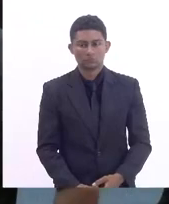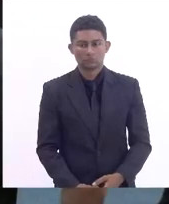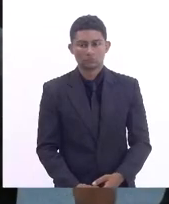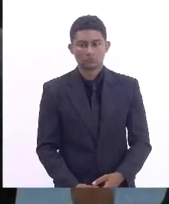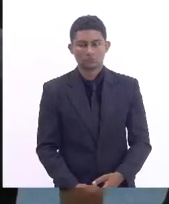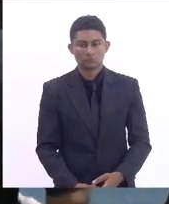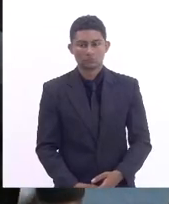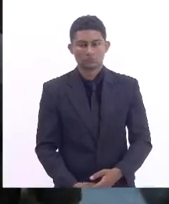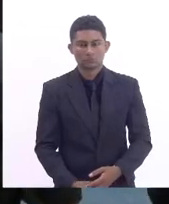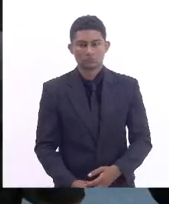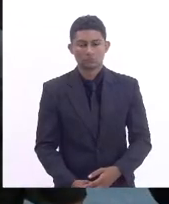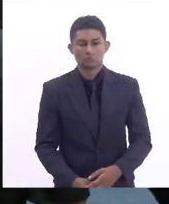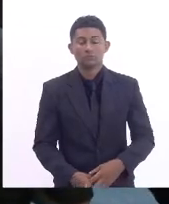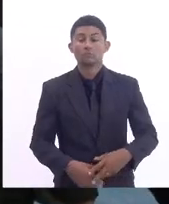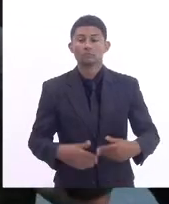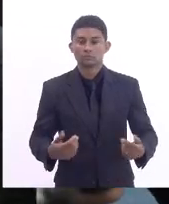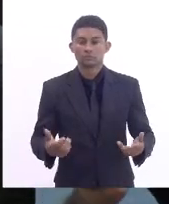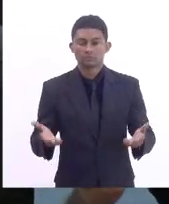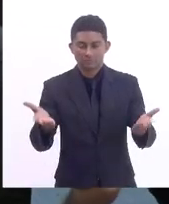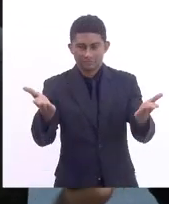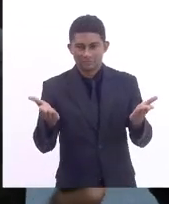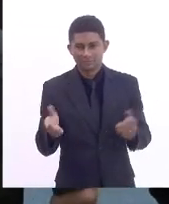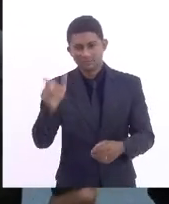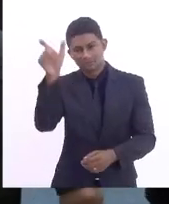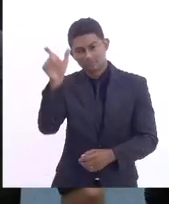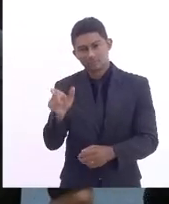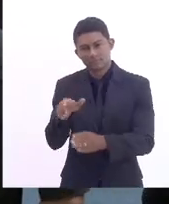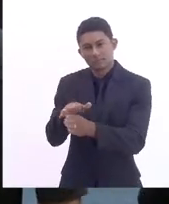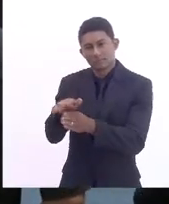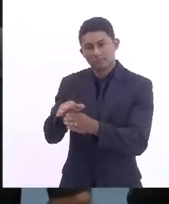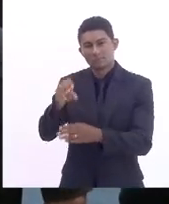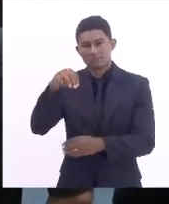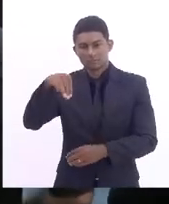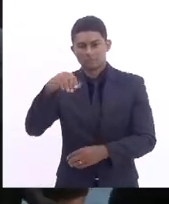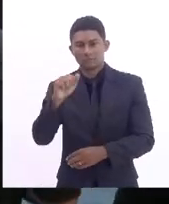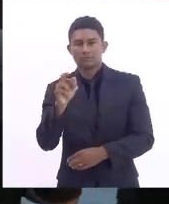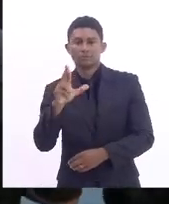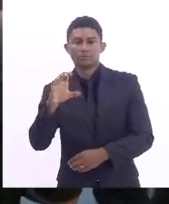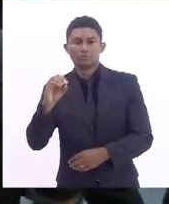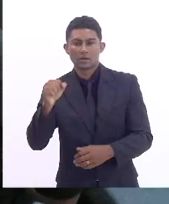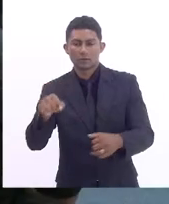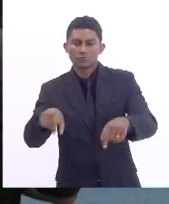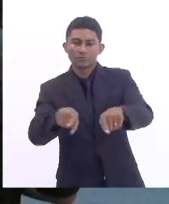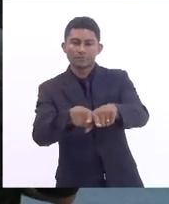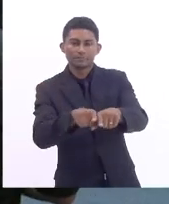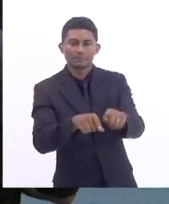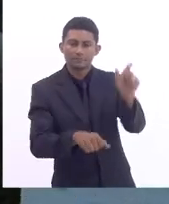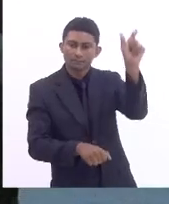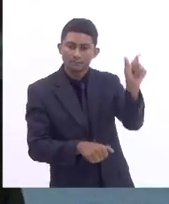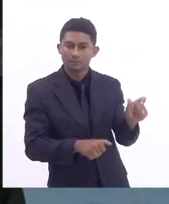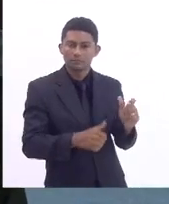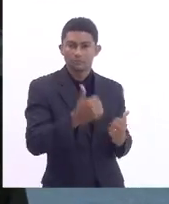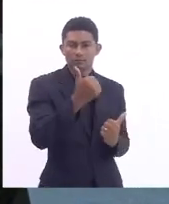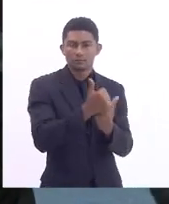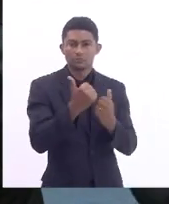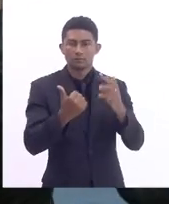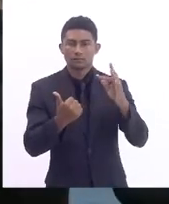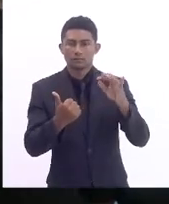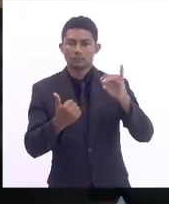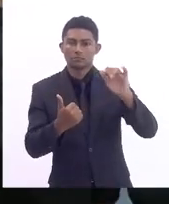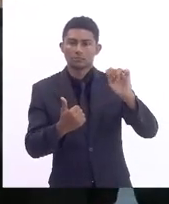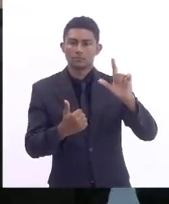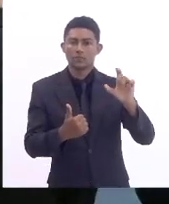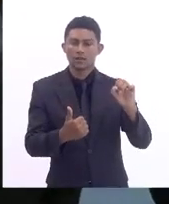e convidamos o conselheiro titular Marcus Vinícius da Rosa Santana e o conselheiro suplente Tiago